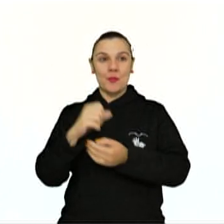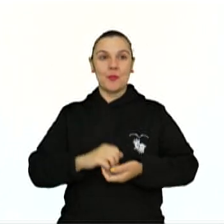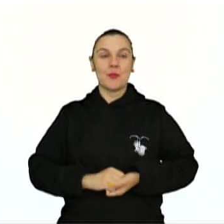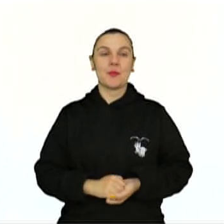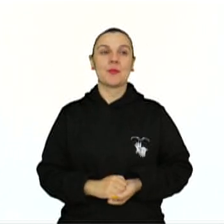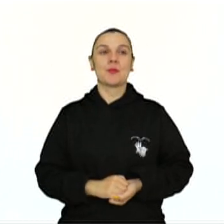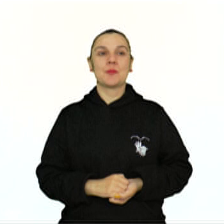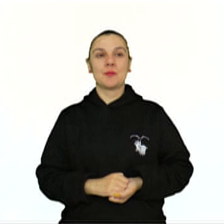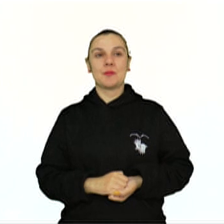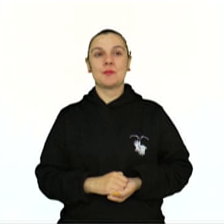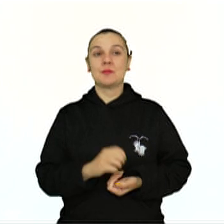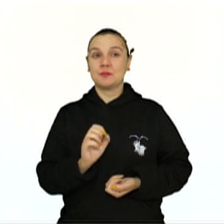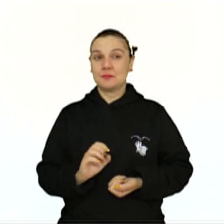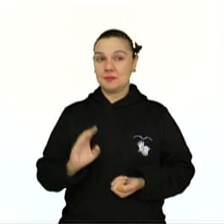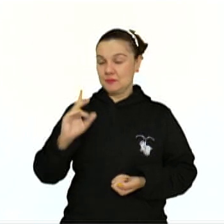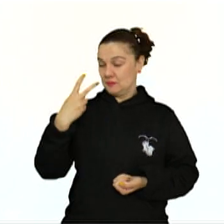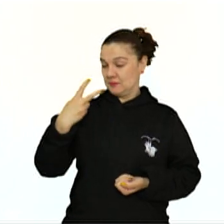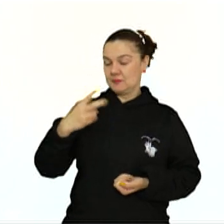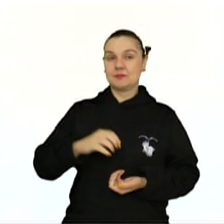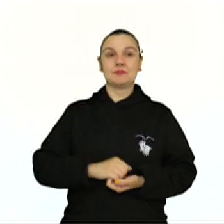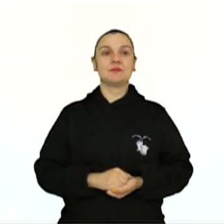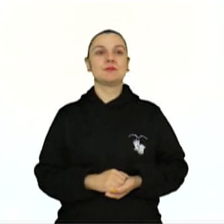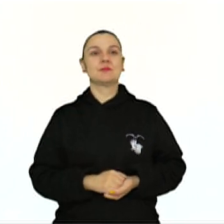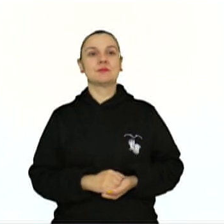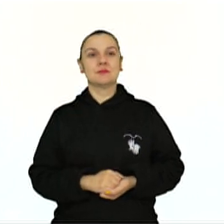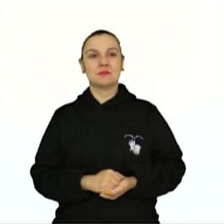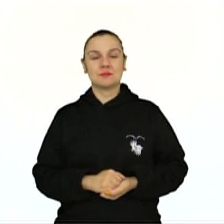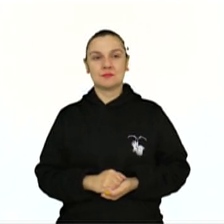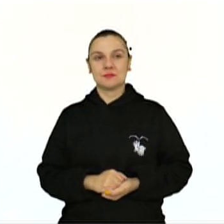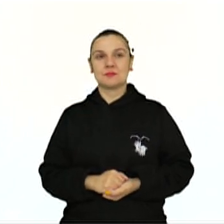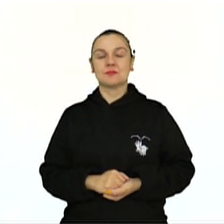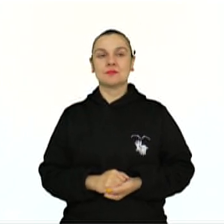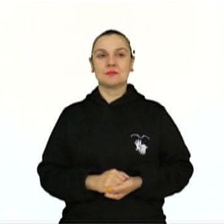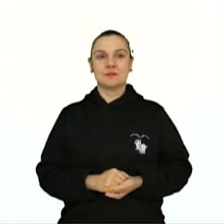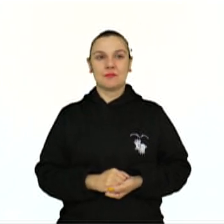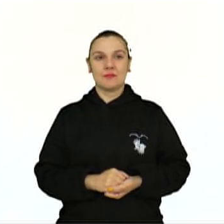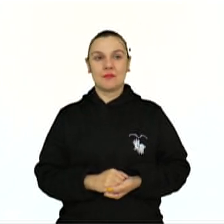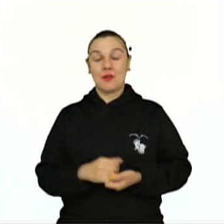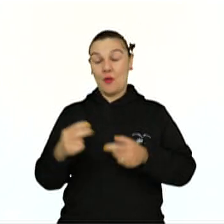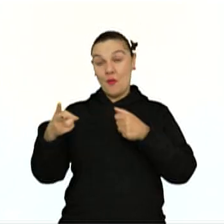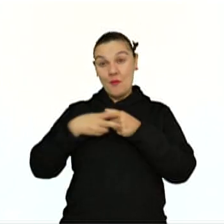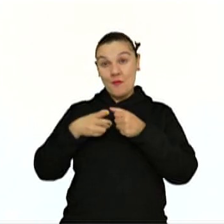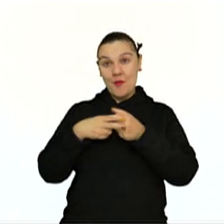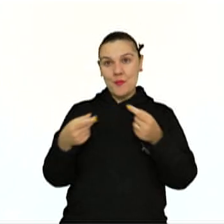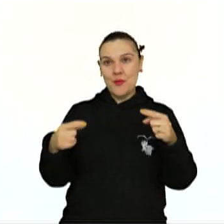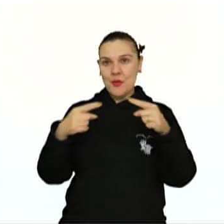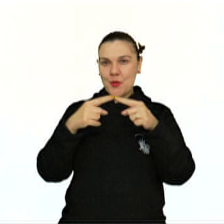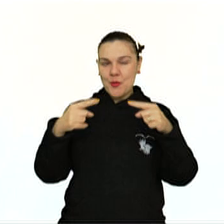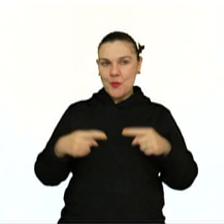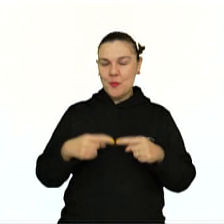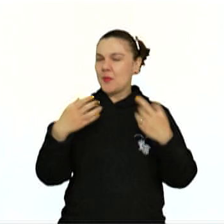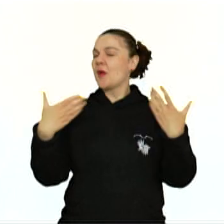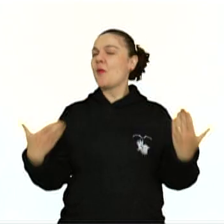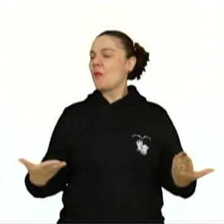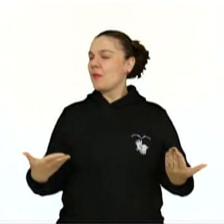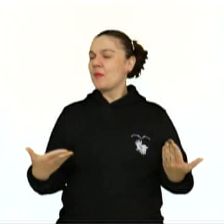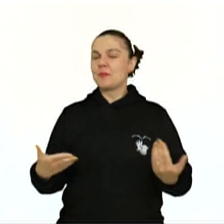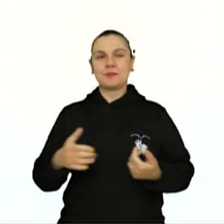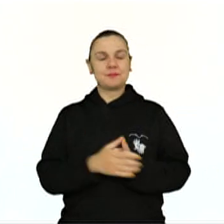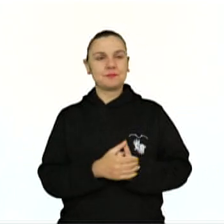ao punho? Alternativa 2. Complete a frase com o verbo correspondente. A gente tem duas